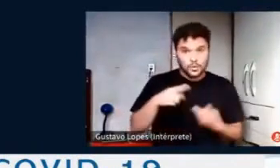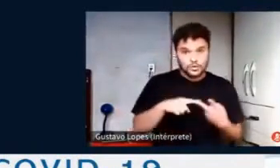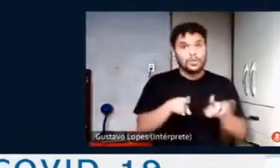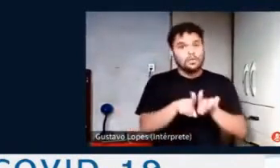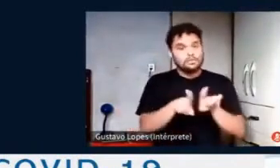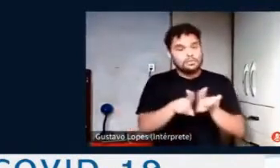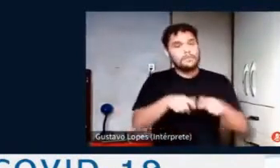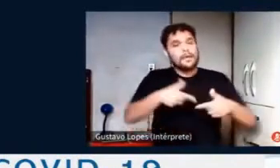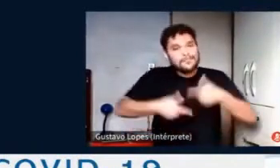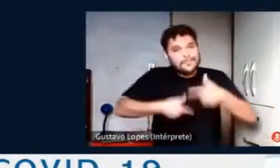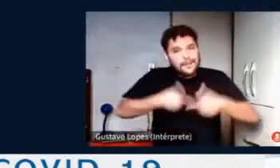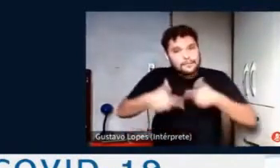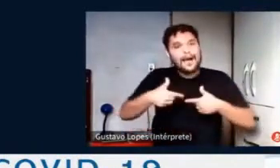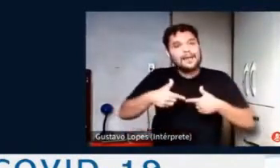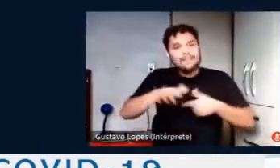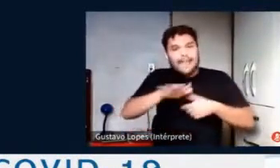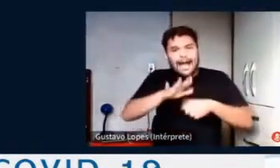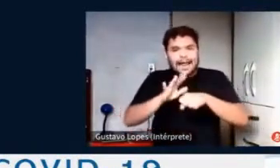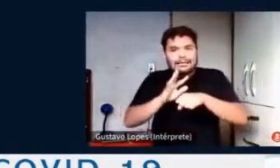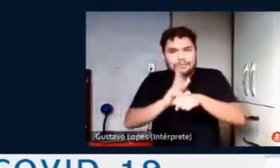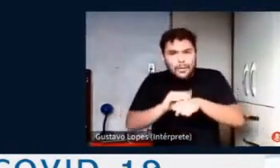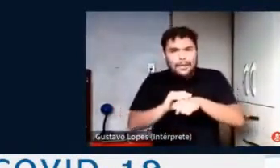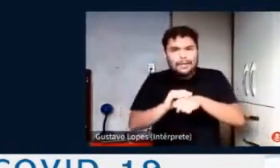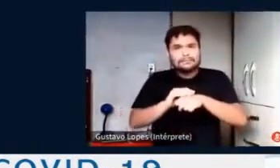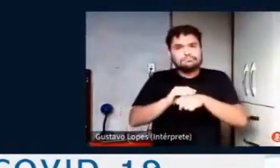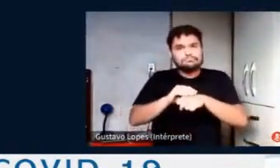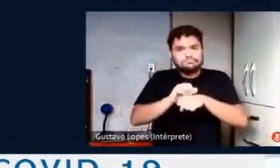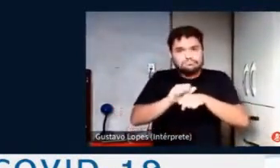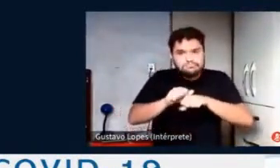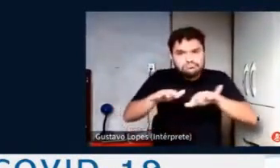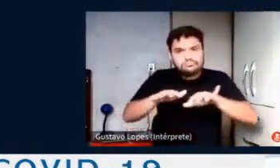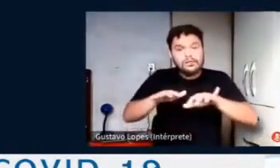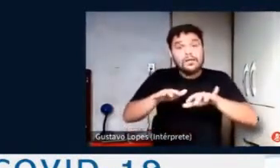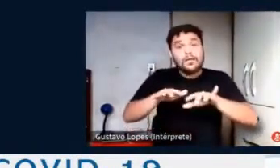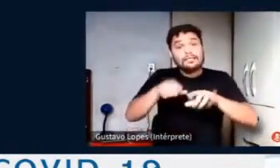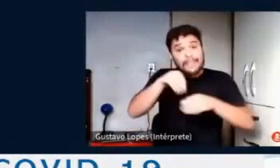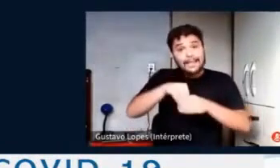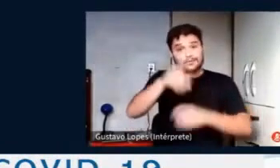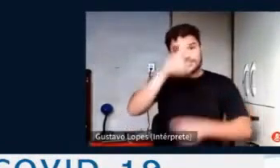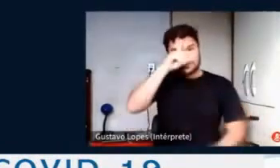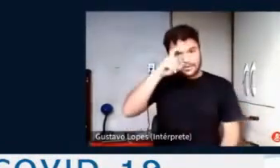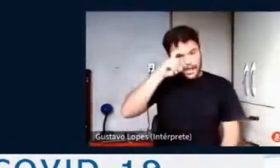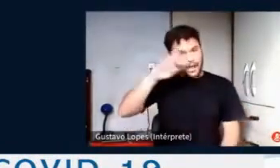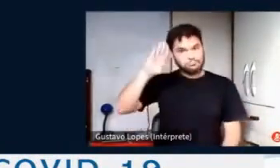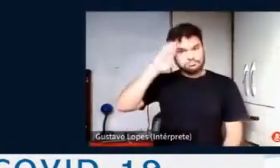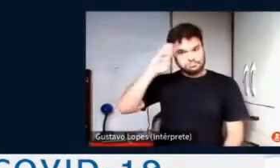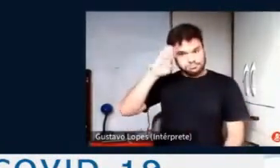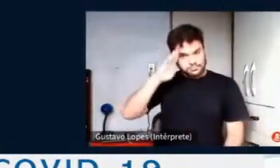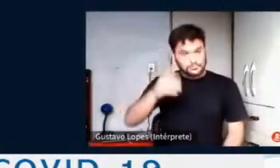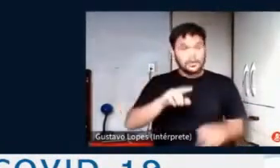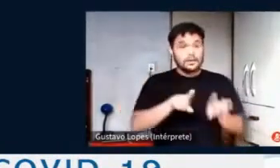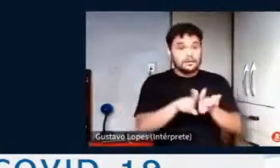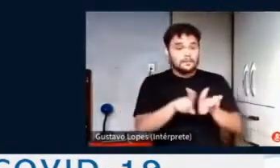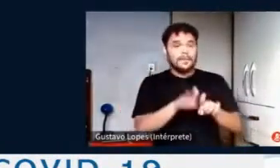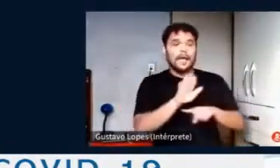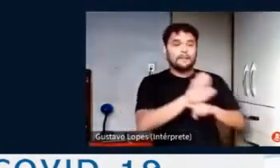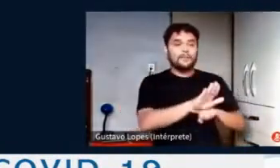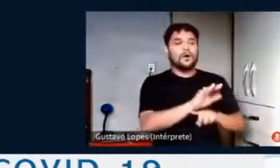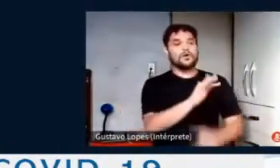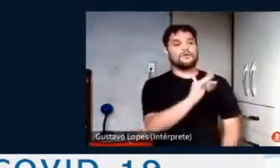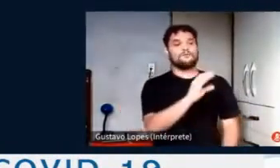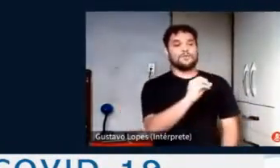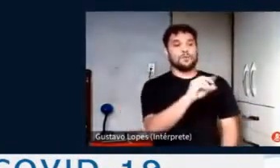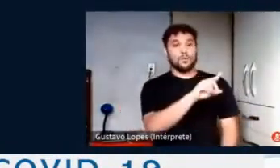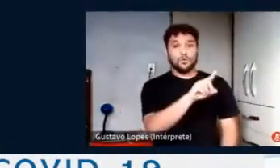como epidemiologista no Hospital das Forças Armadas. Tenho apoiado a Fundação Oswaldo Cruz aqui em Brasília e